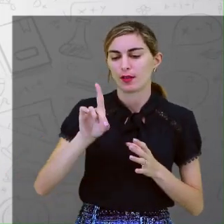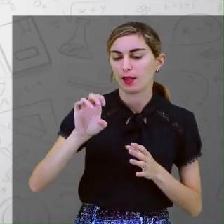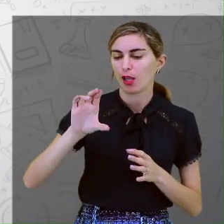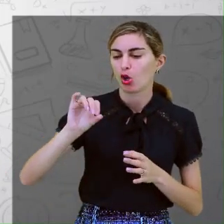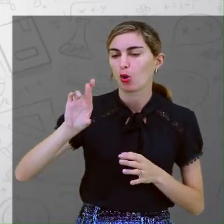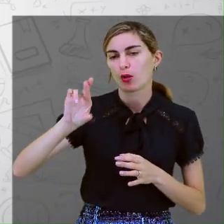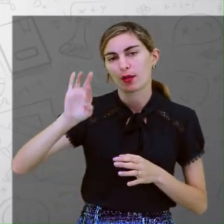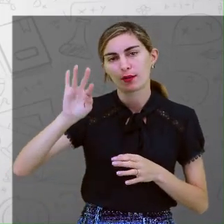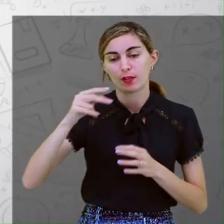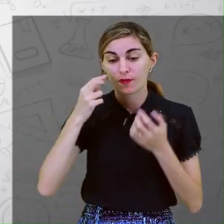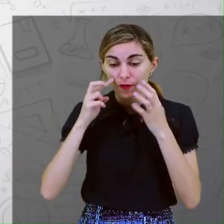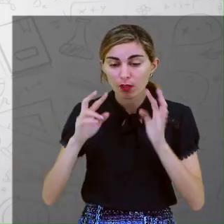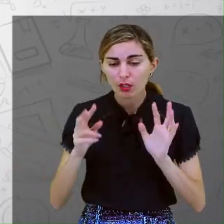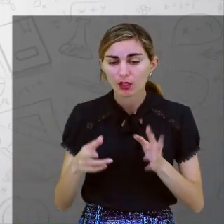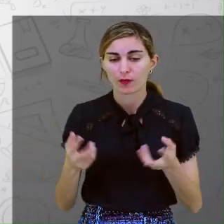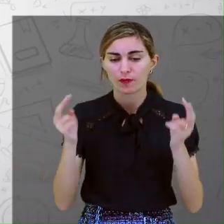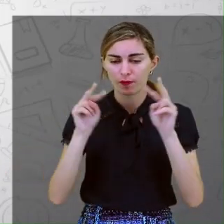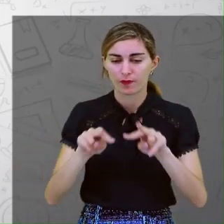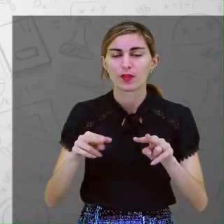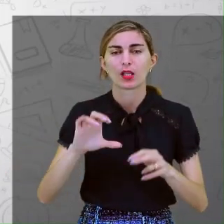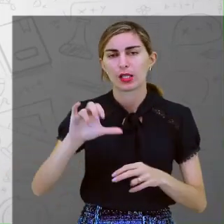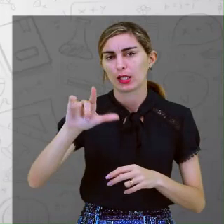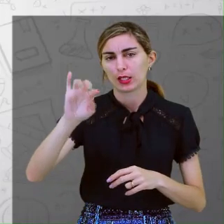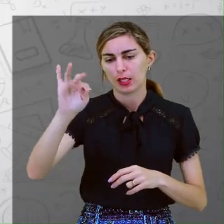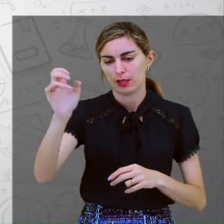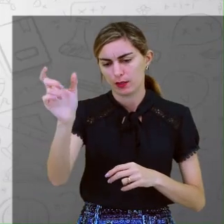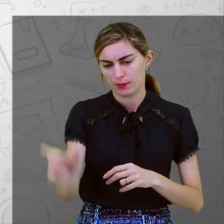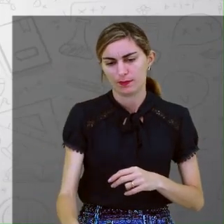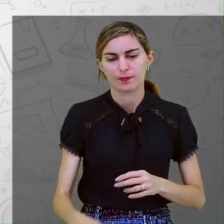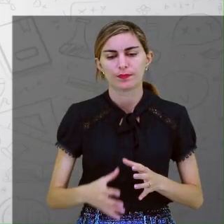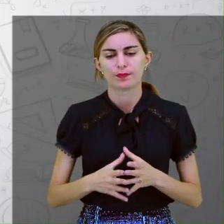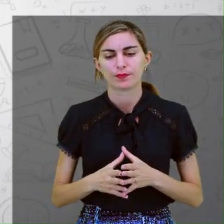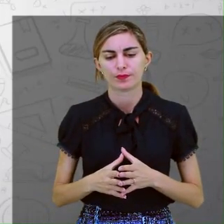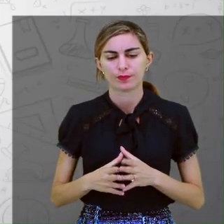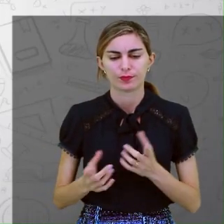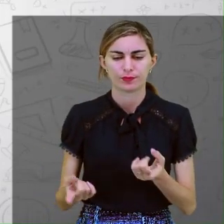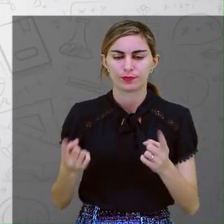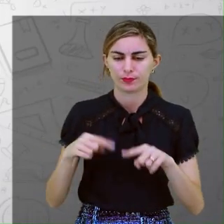legível ali para o cliente.